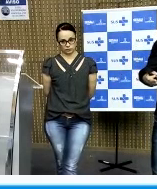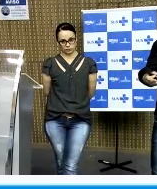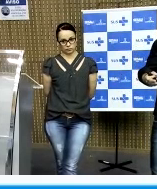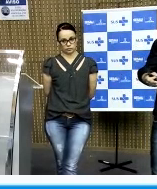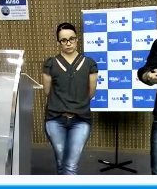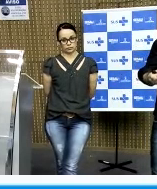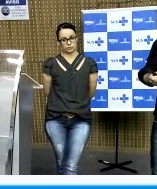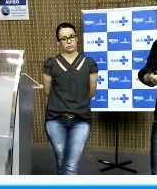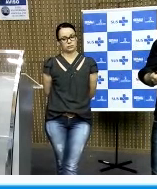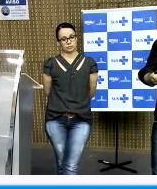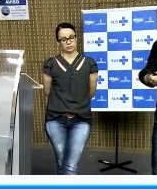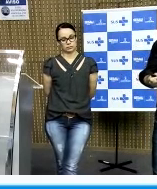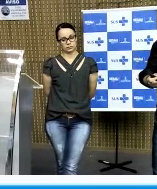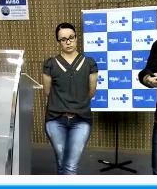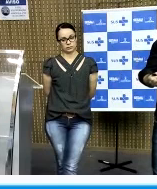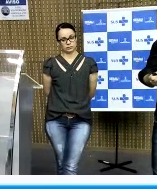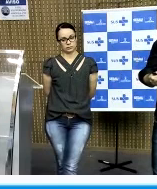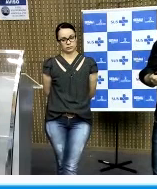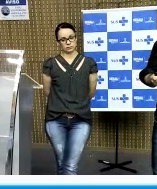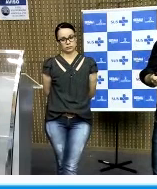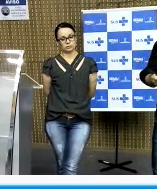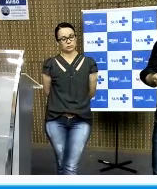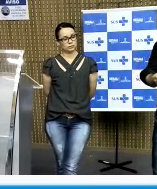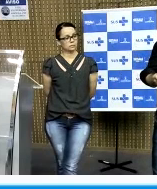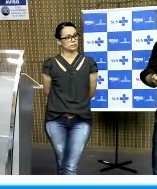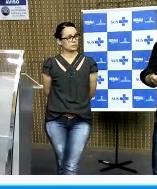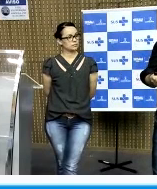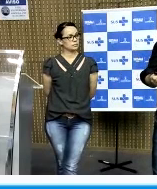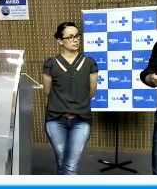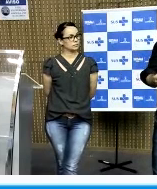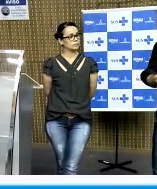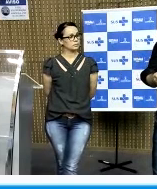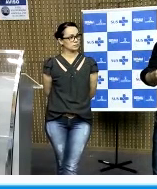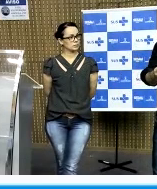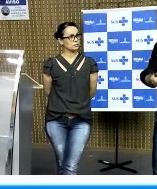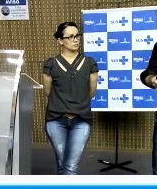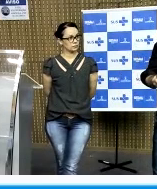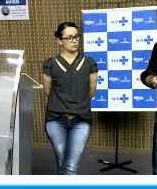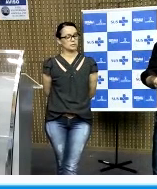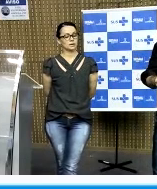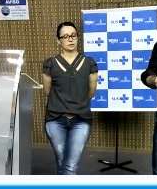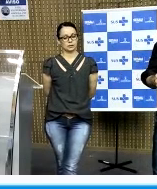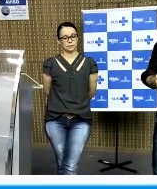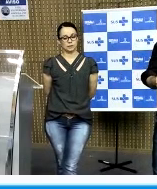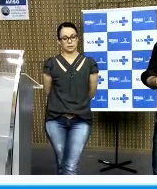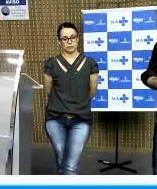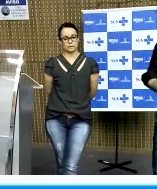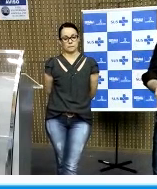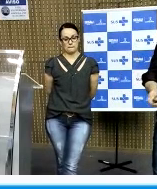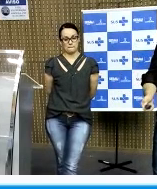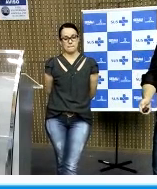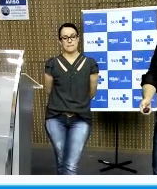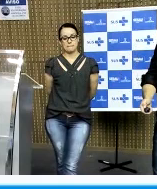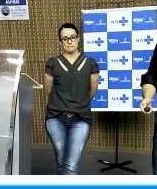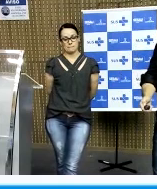e o telemonitoramento de casos suspeitos confirmados, assim, principalmente a equipe de saúde bucal, as auxiliares, foram de grande valia junto à enfermagem nesse